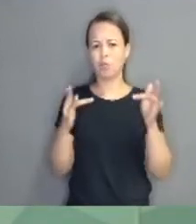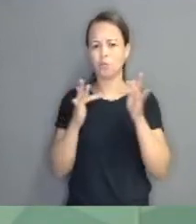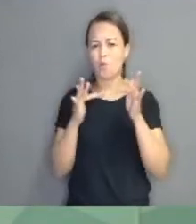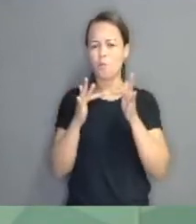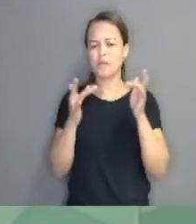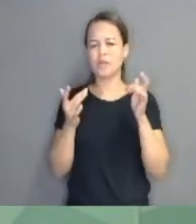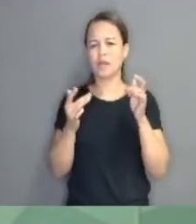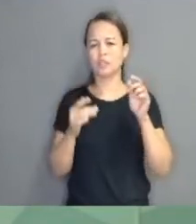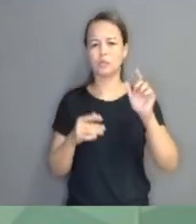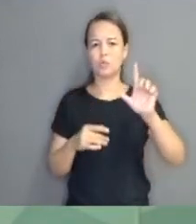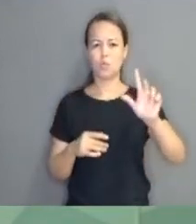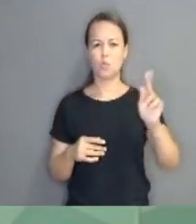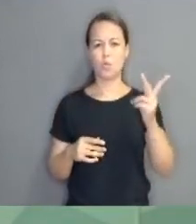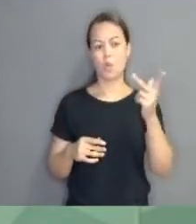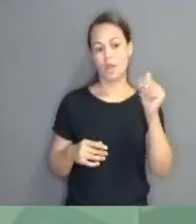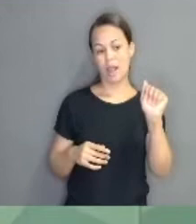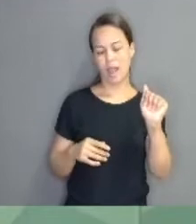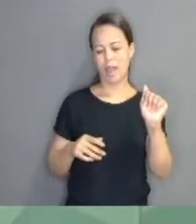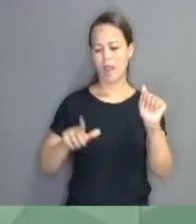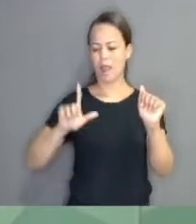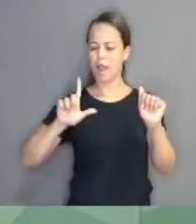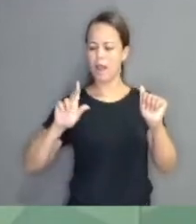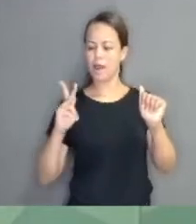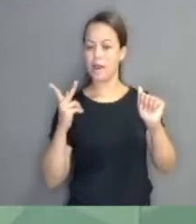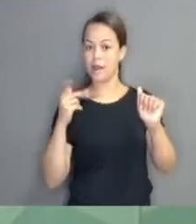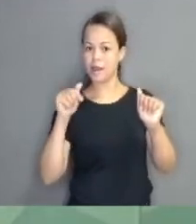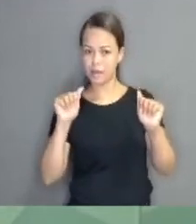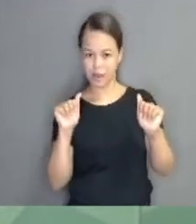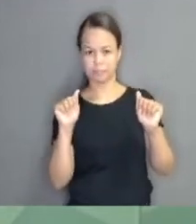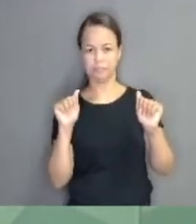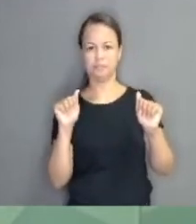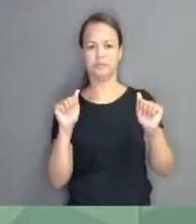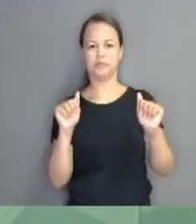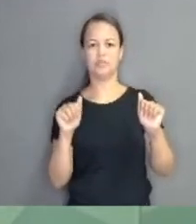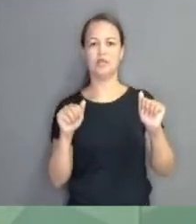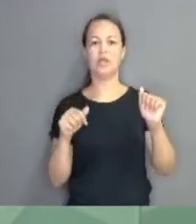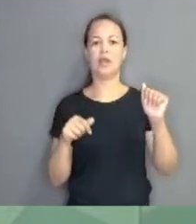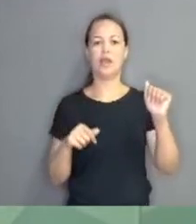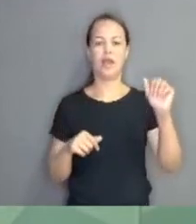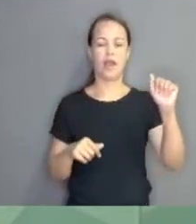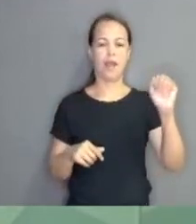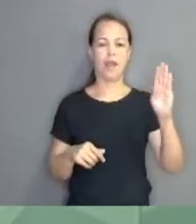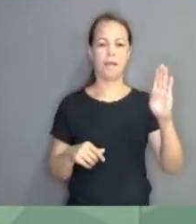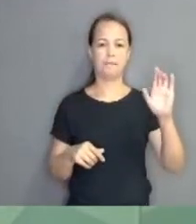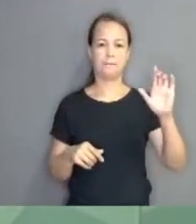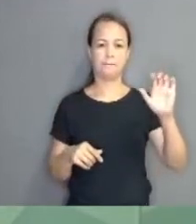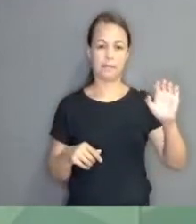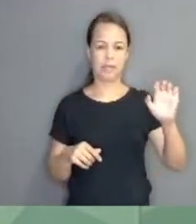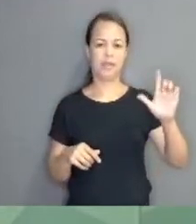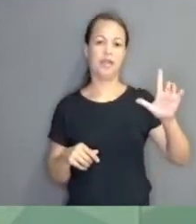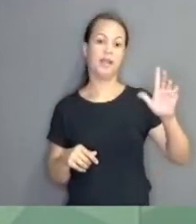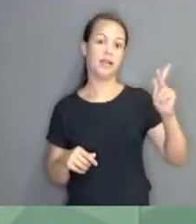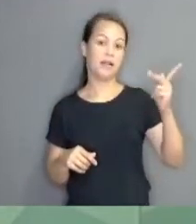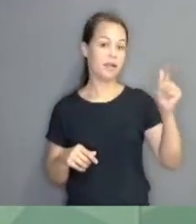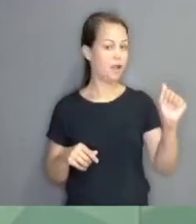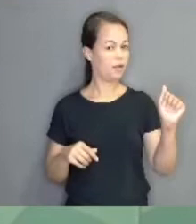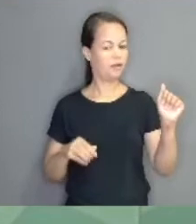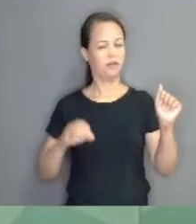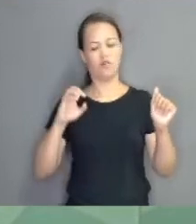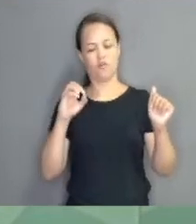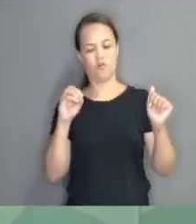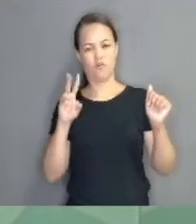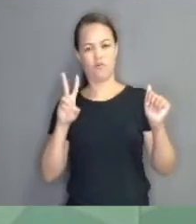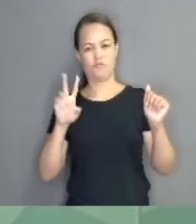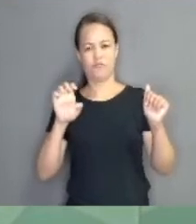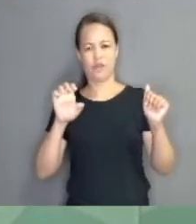olhar quando a gente coloca elas juntas abelha ou veia né a gente